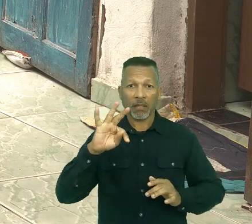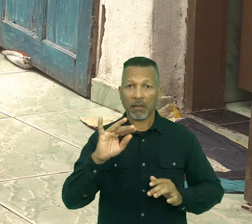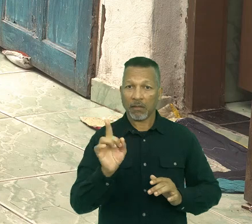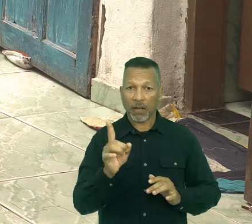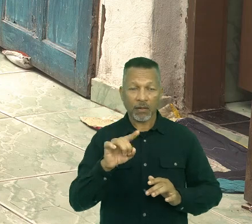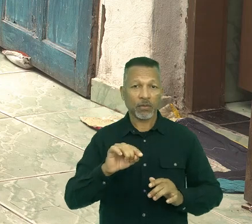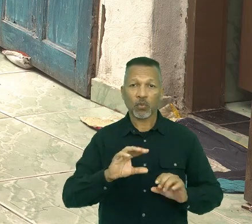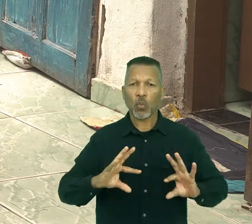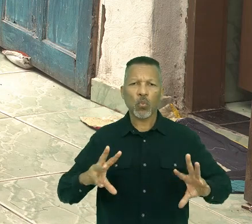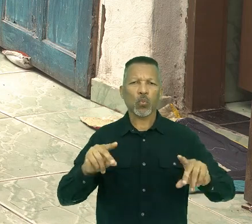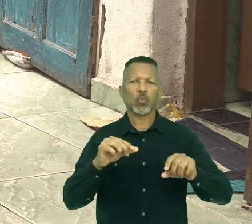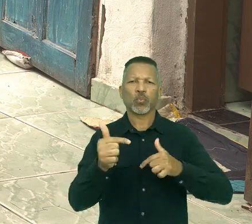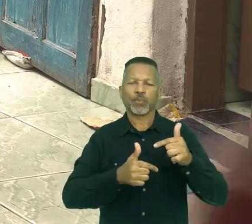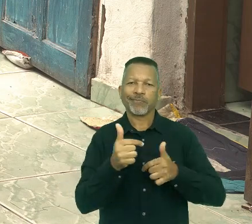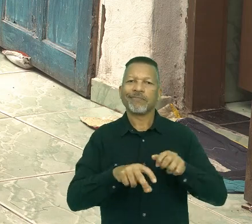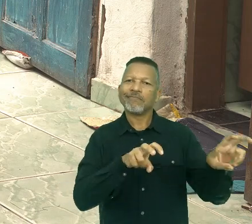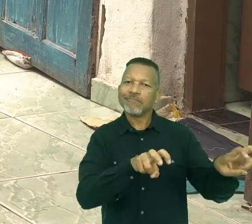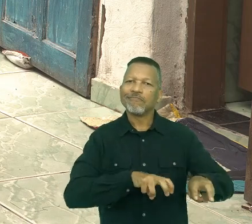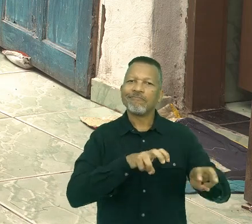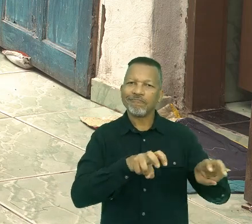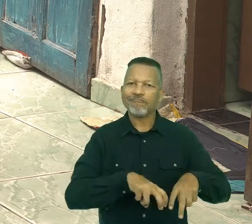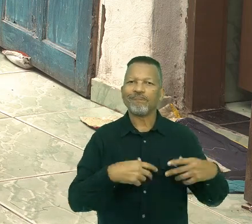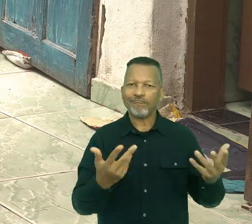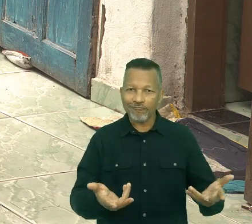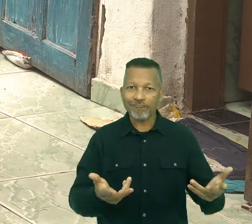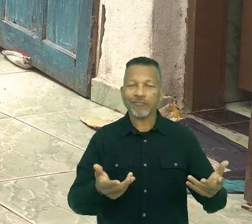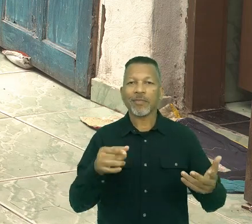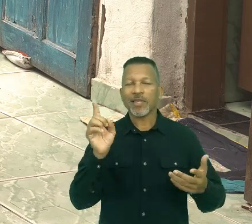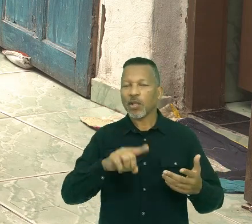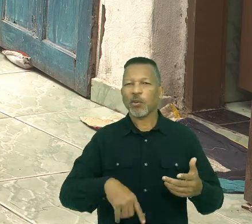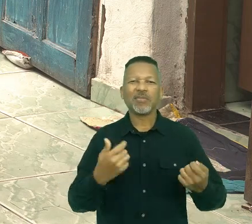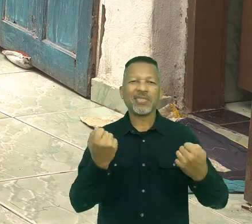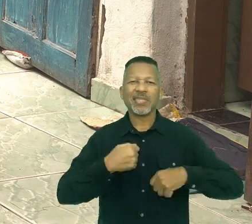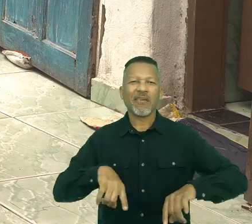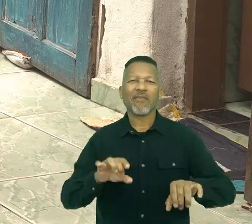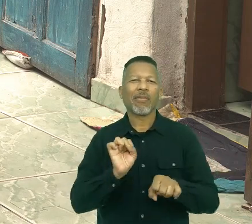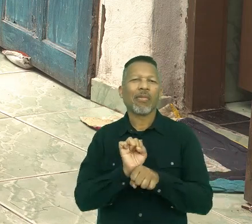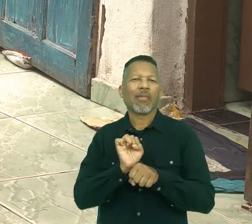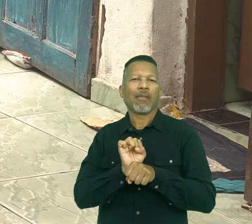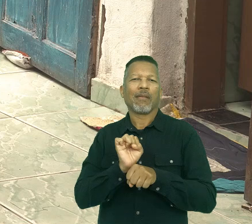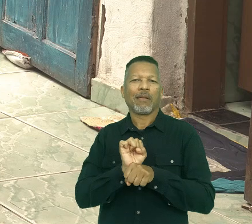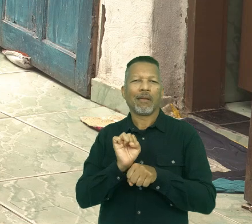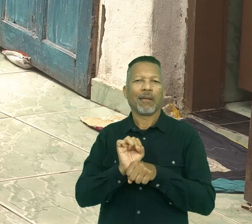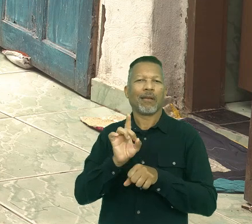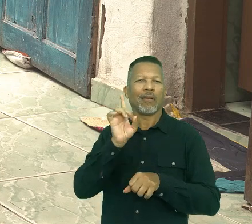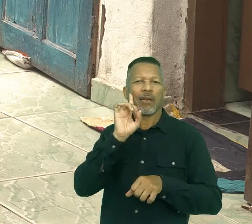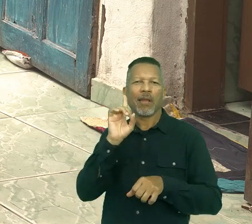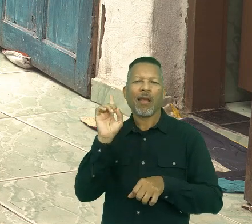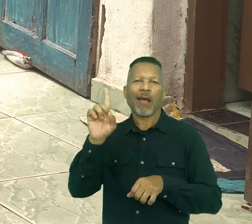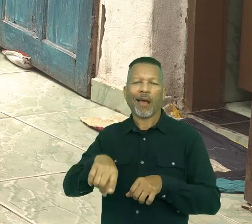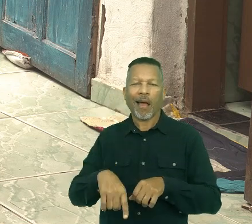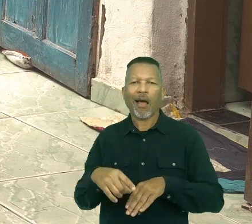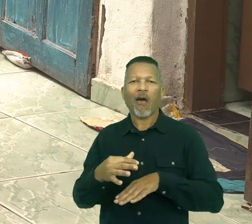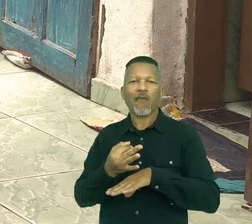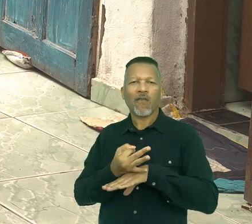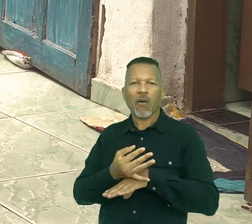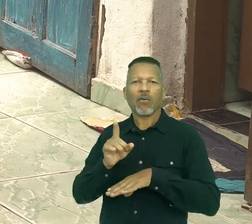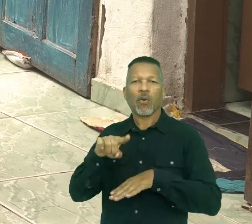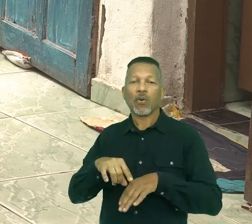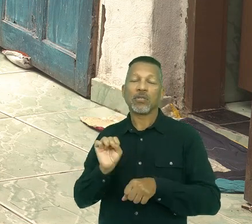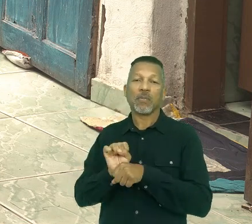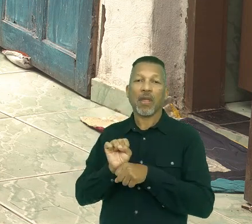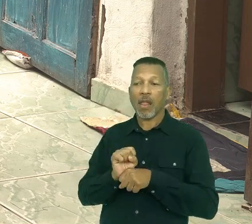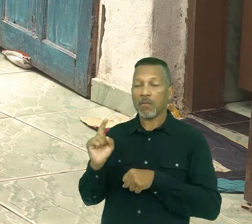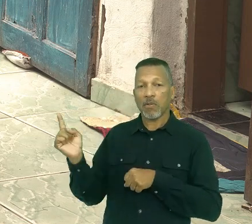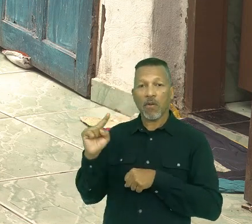empregado, todo mundo trabalhava na roça, então não tinha negócio de ficar esperando que o outro chegar do emprego, poder trabalhar